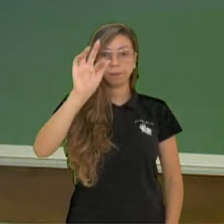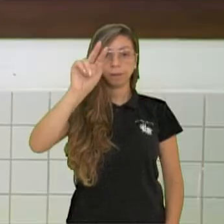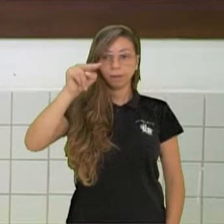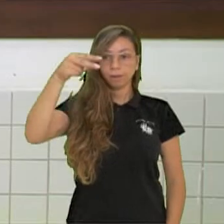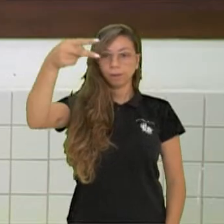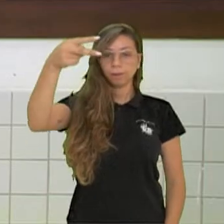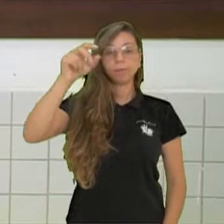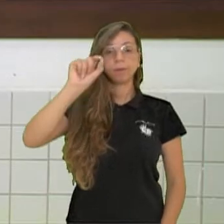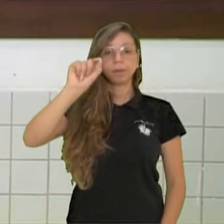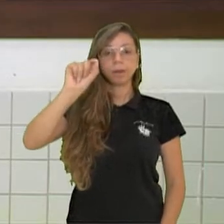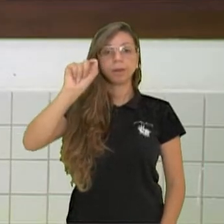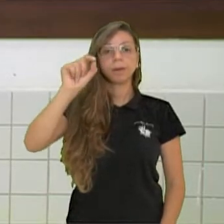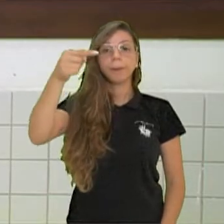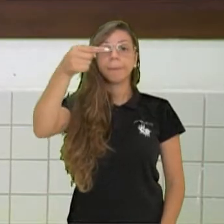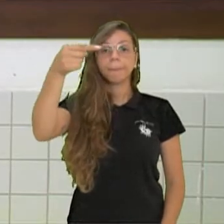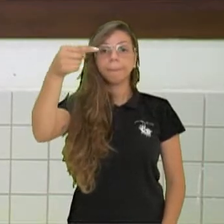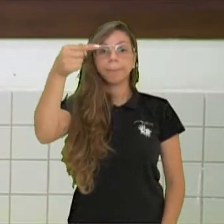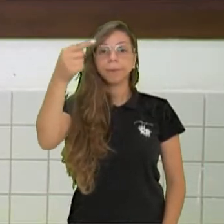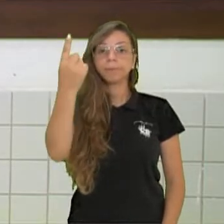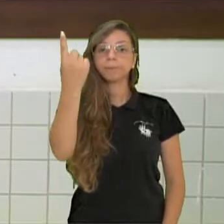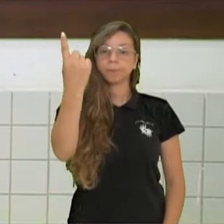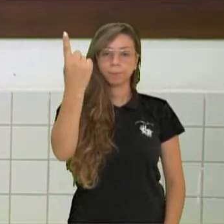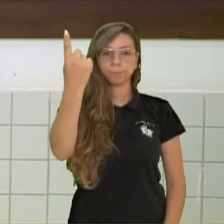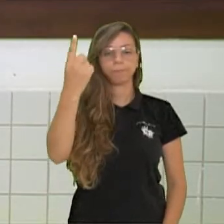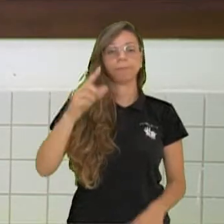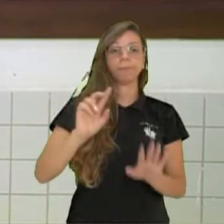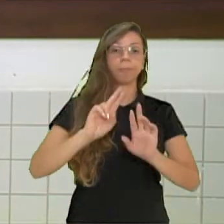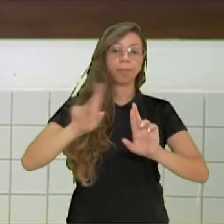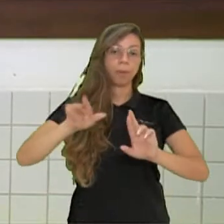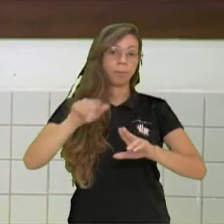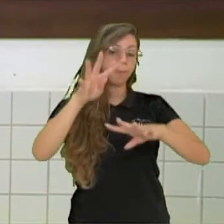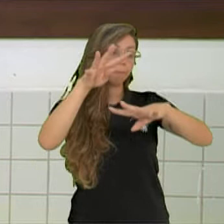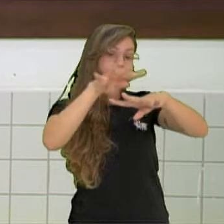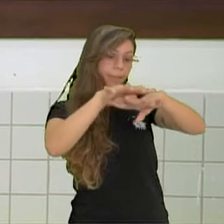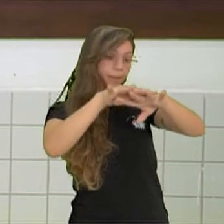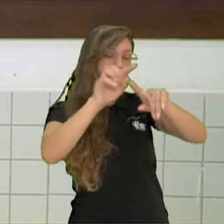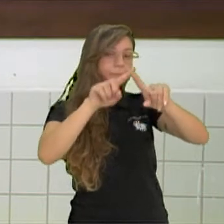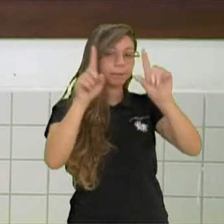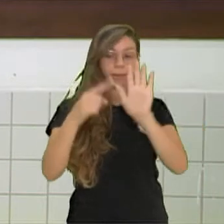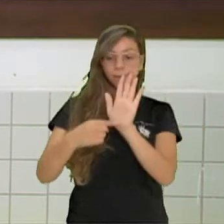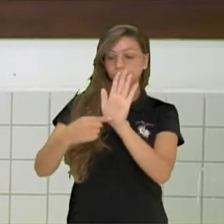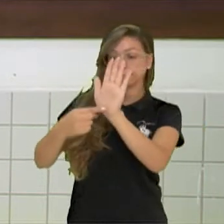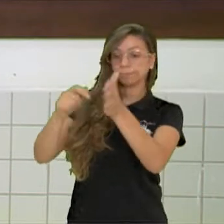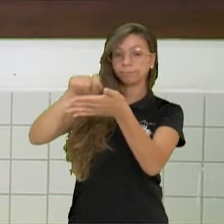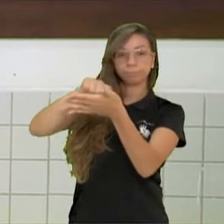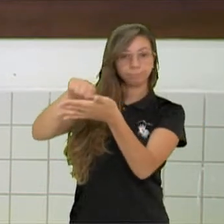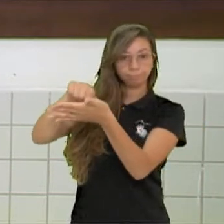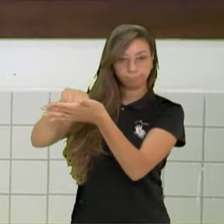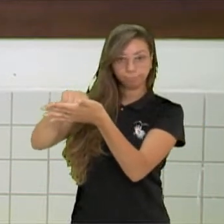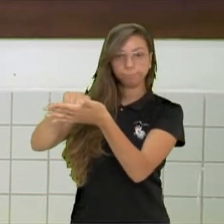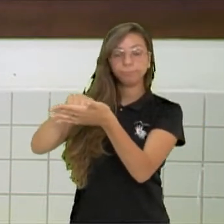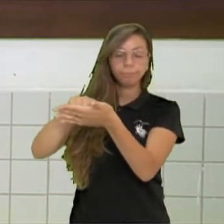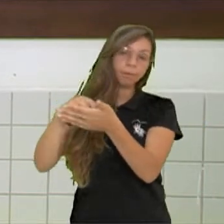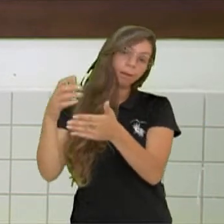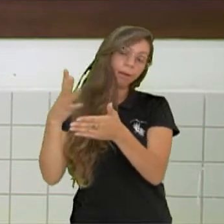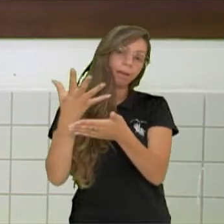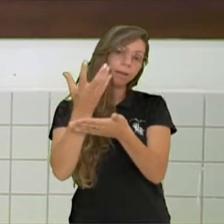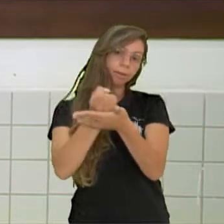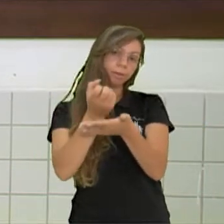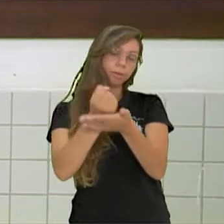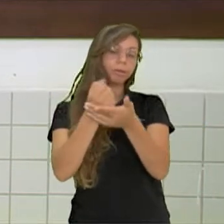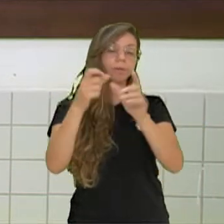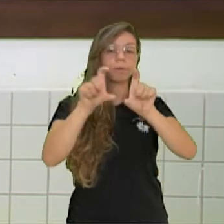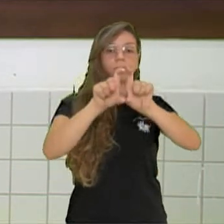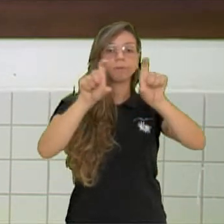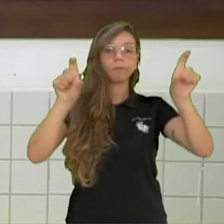não é operação matemática, tá? Ele é apenas para representar a escrita, né? A notação da